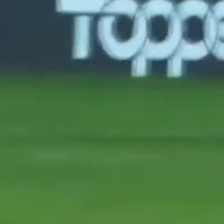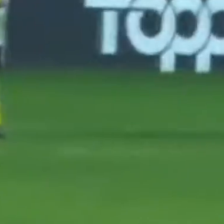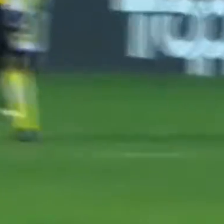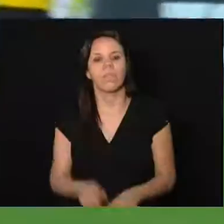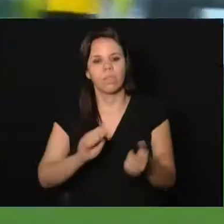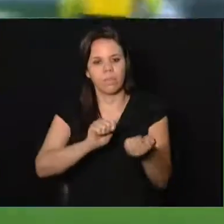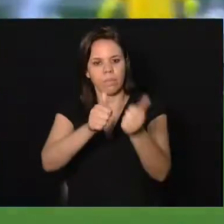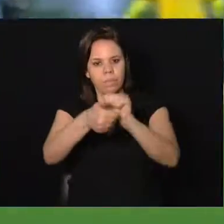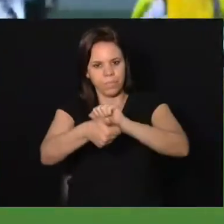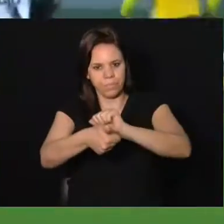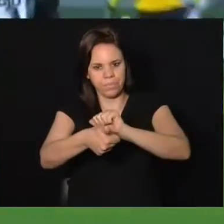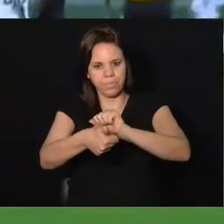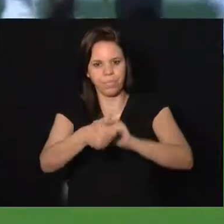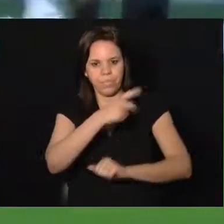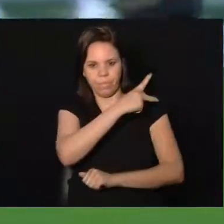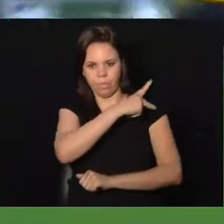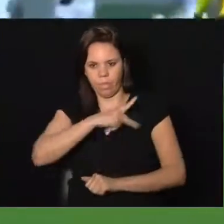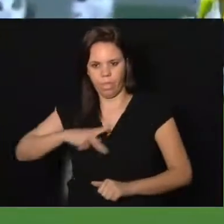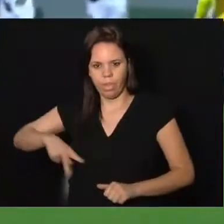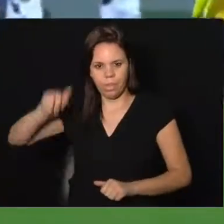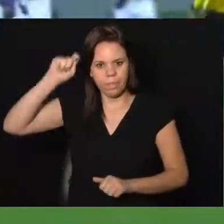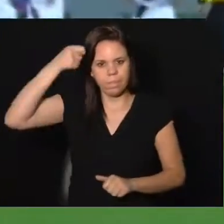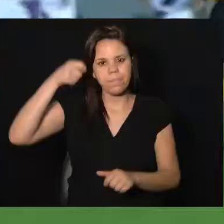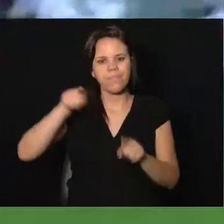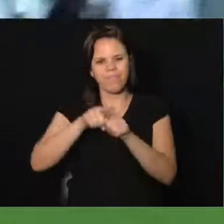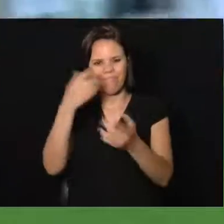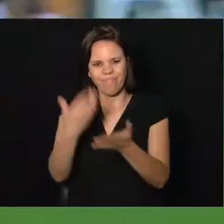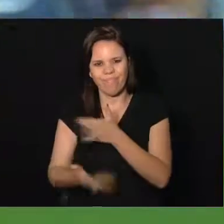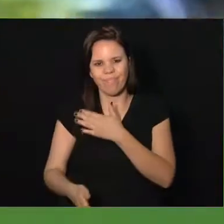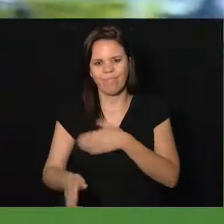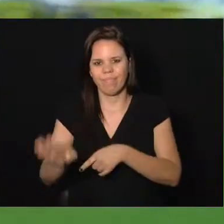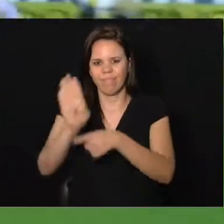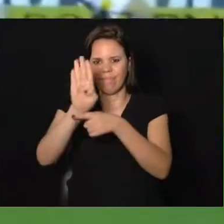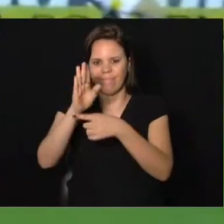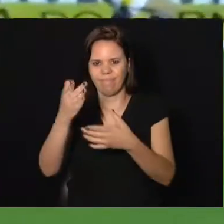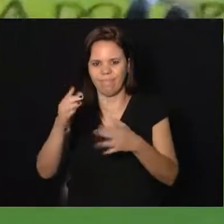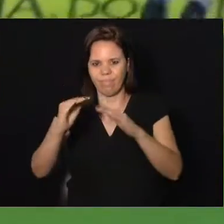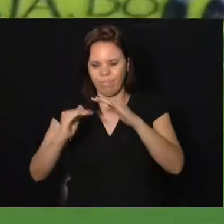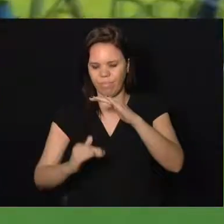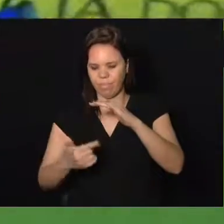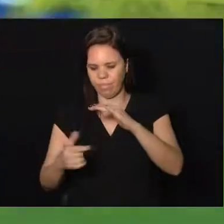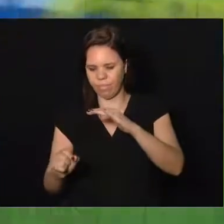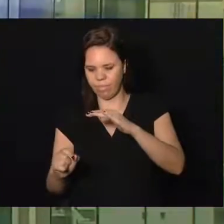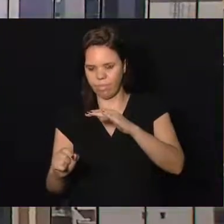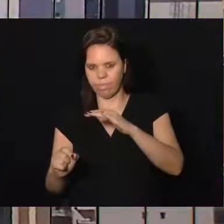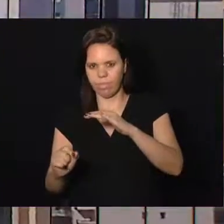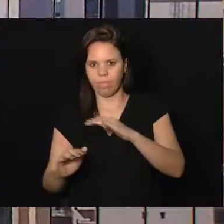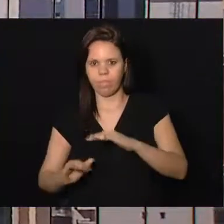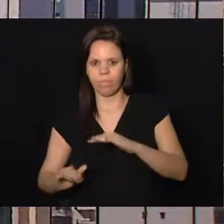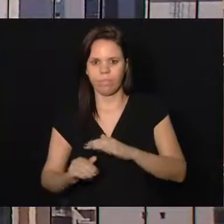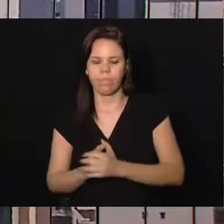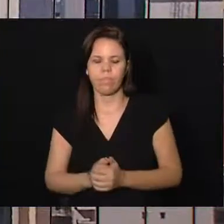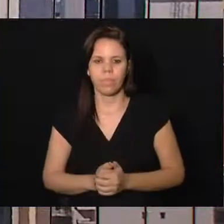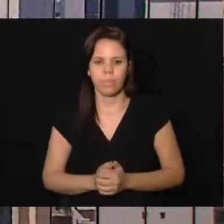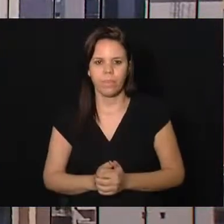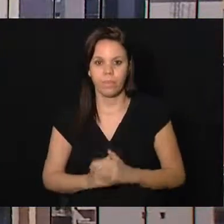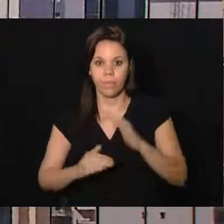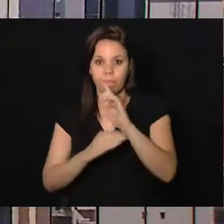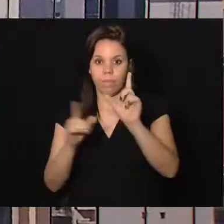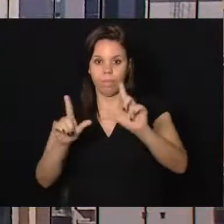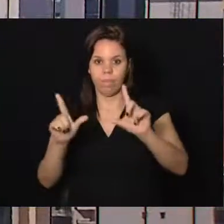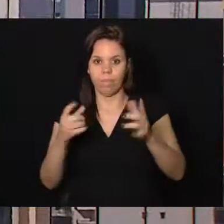E no esporte, Ponte Preta perde mais uma na Série B e cai para a 10ª colocação. A TV